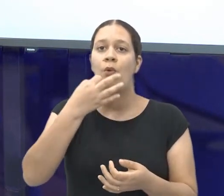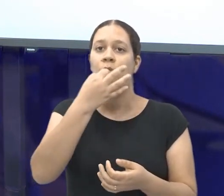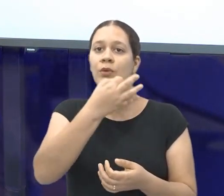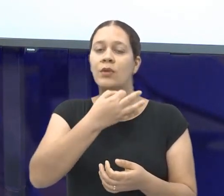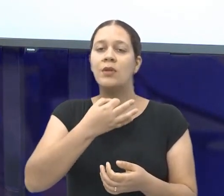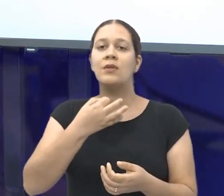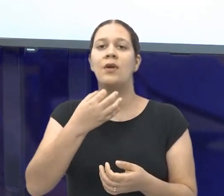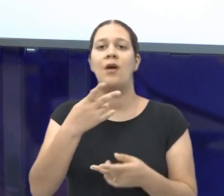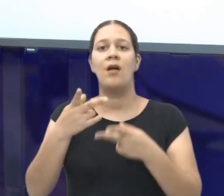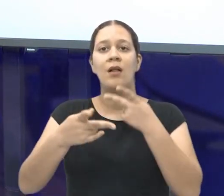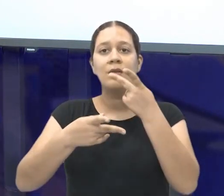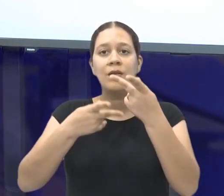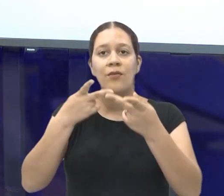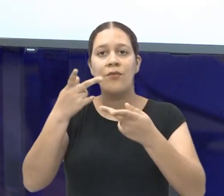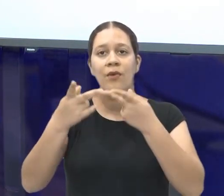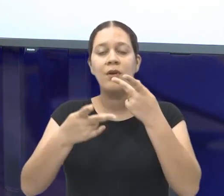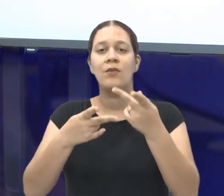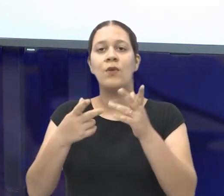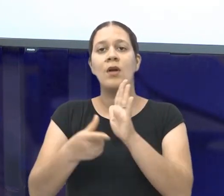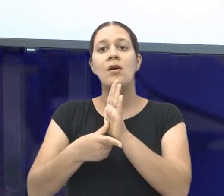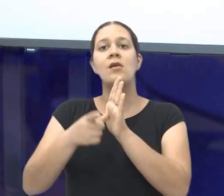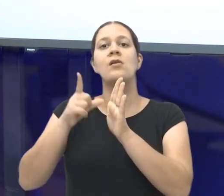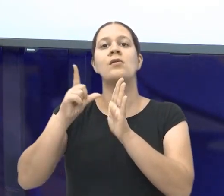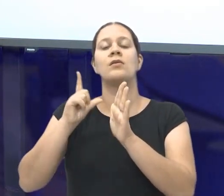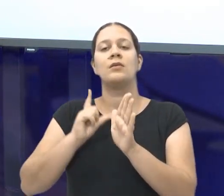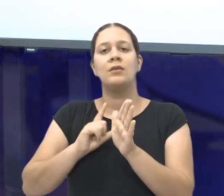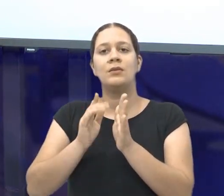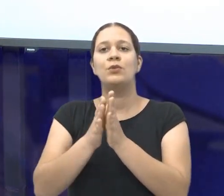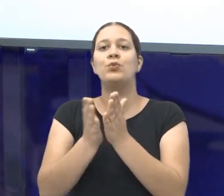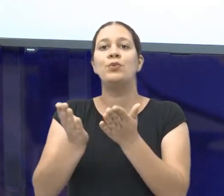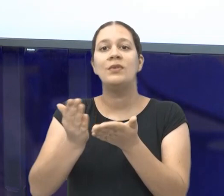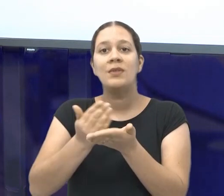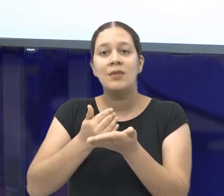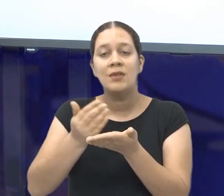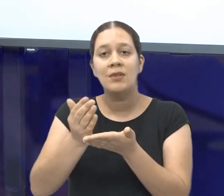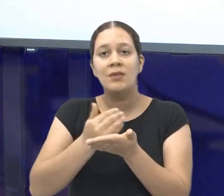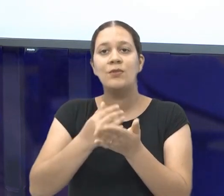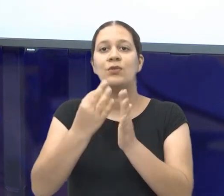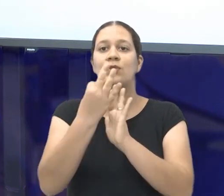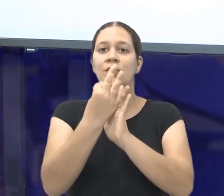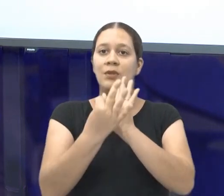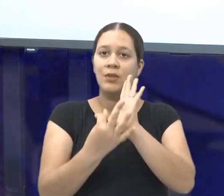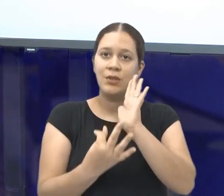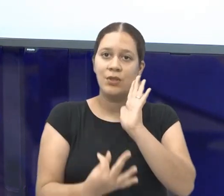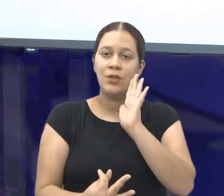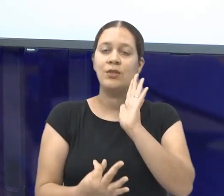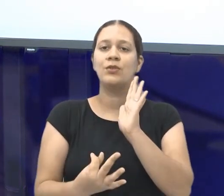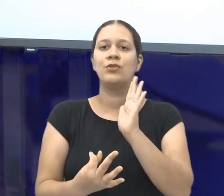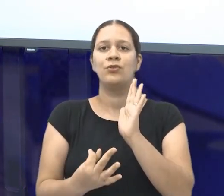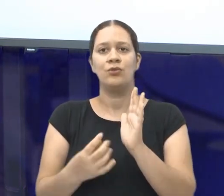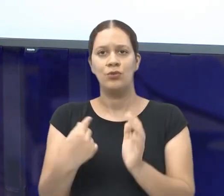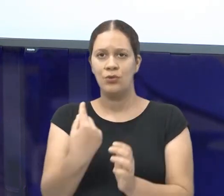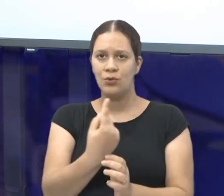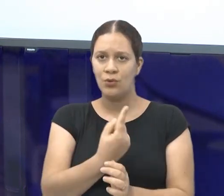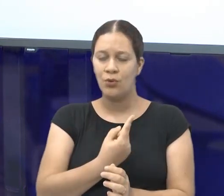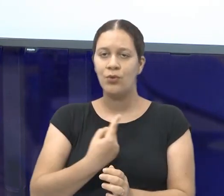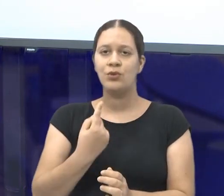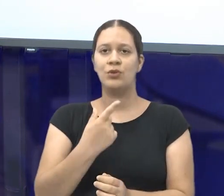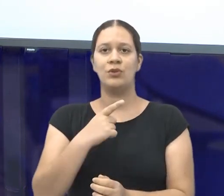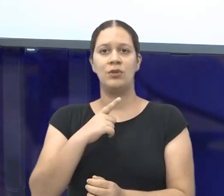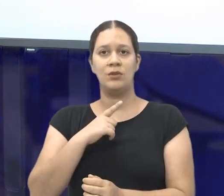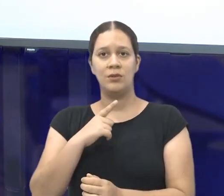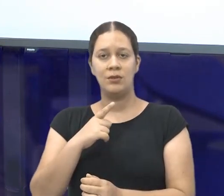Na verdade, antes dos livros se tornarem sagrados, textos que hoje nós temos acesso,